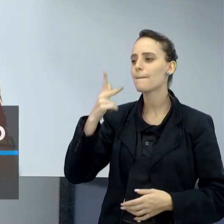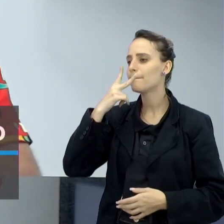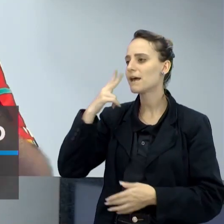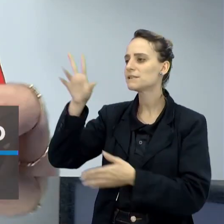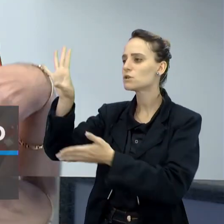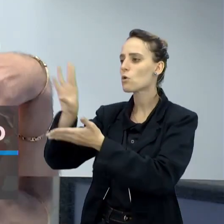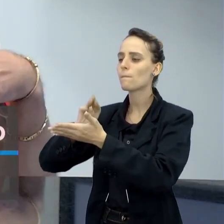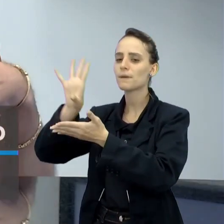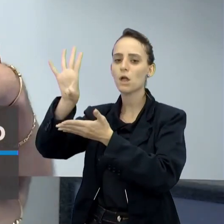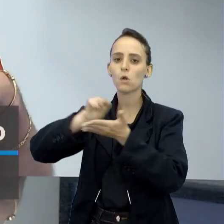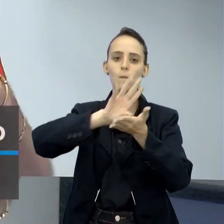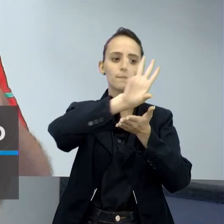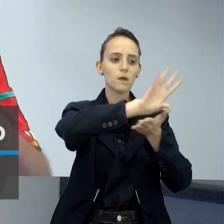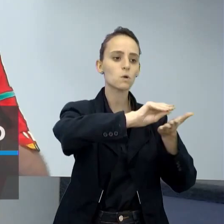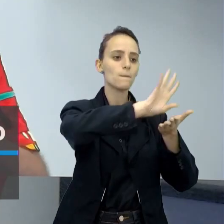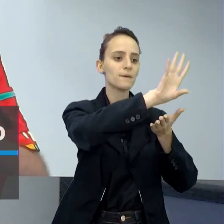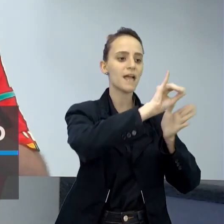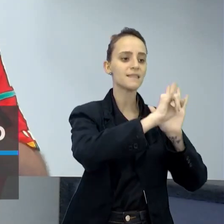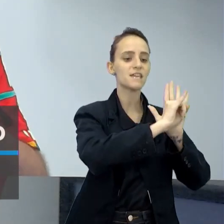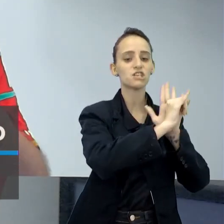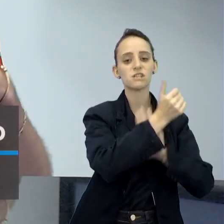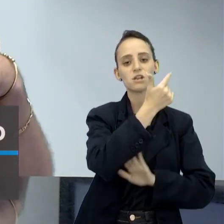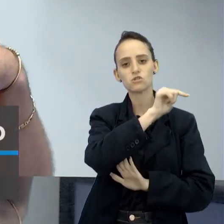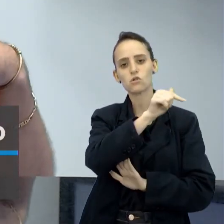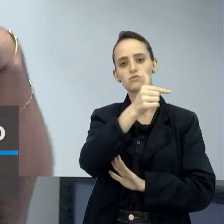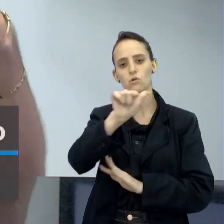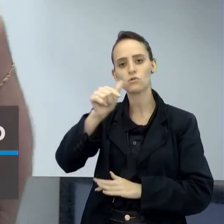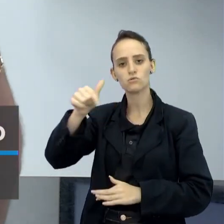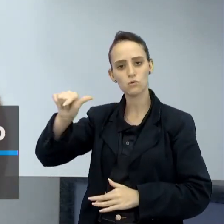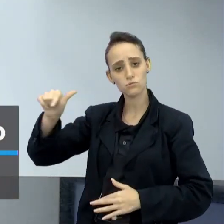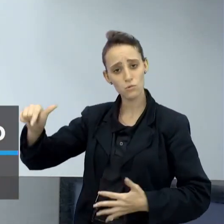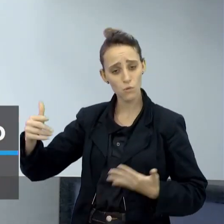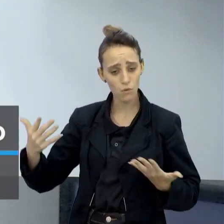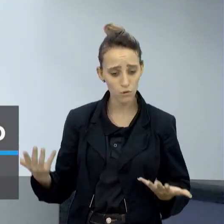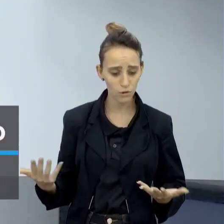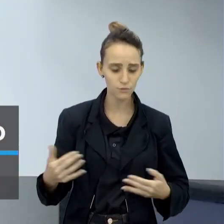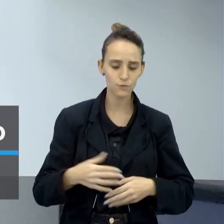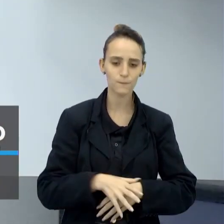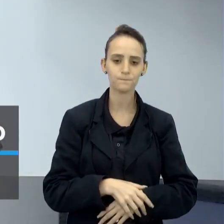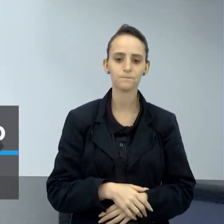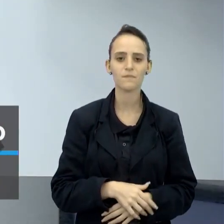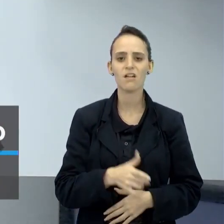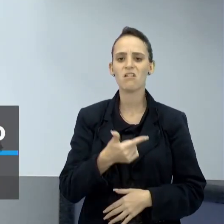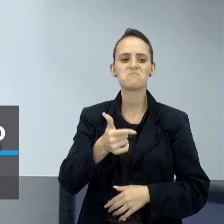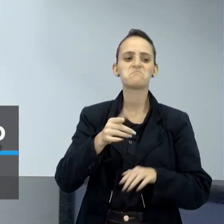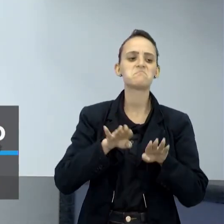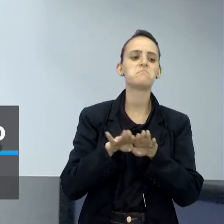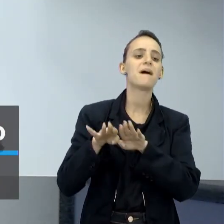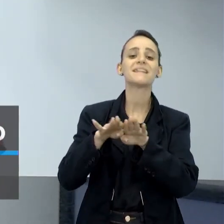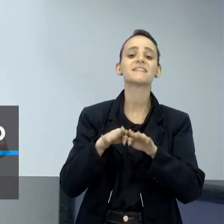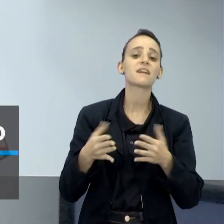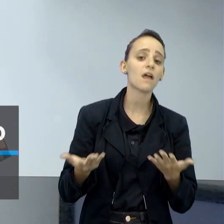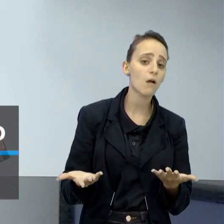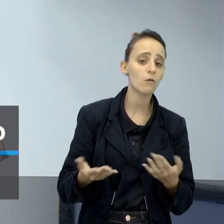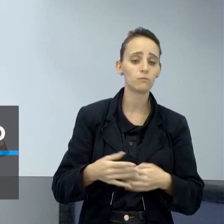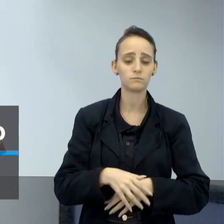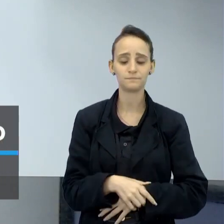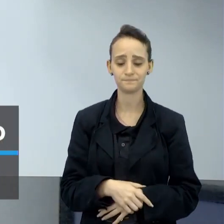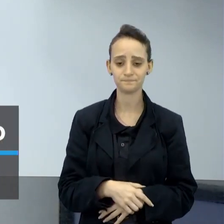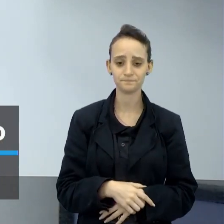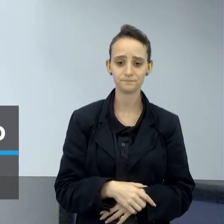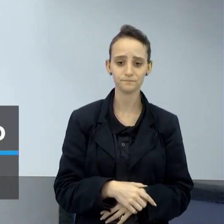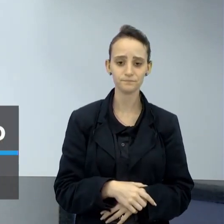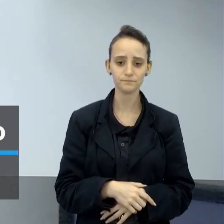dentro das redes midiáticas, né, que impõem aí um padrão, né,